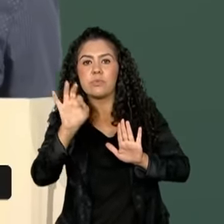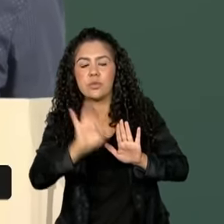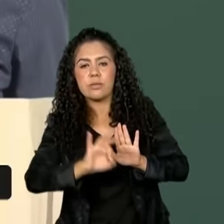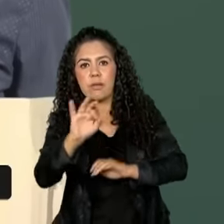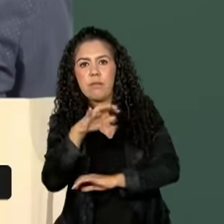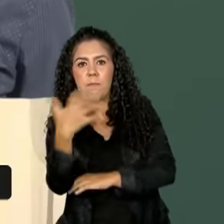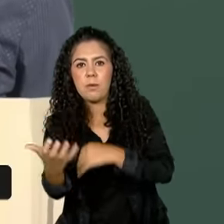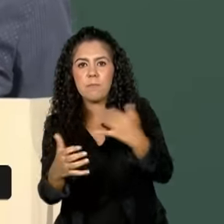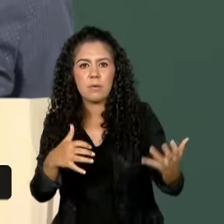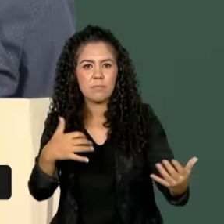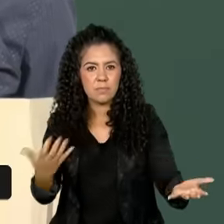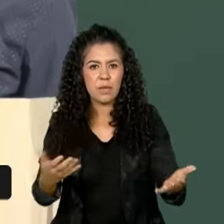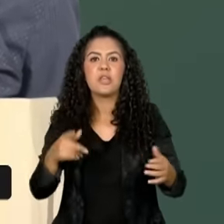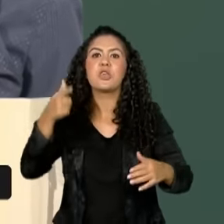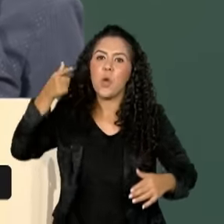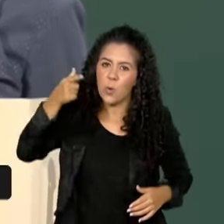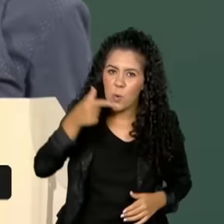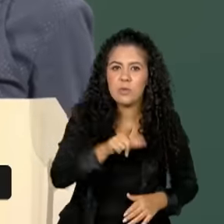queda de